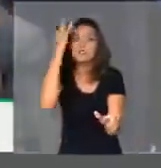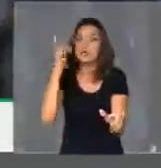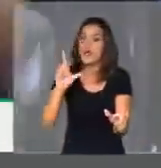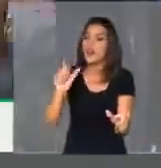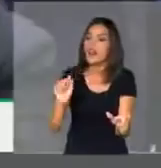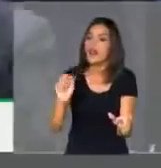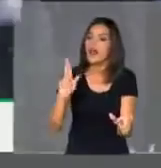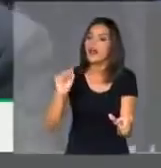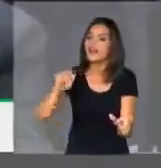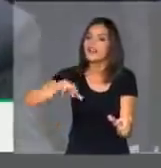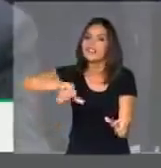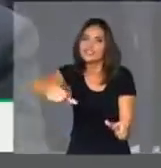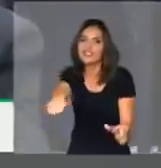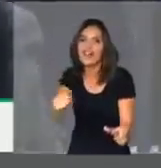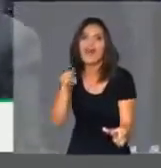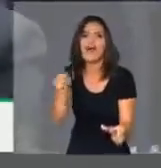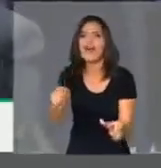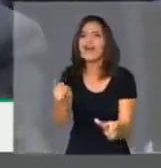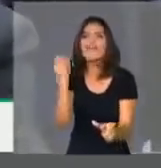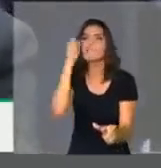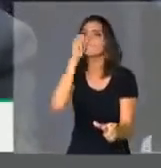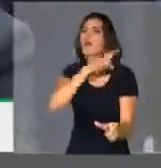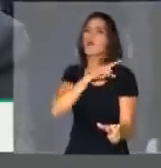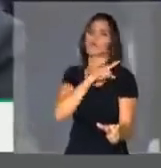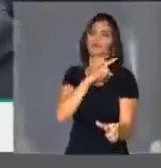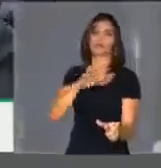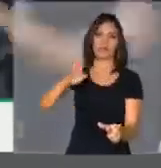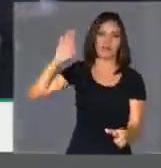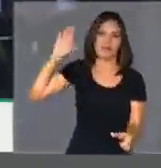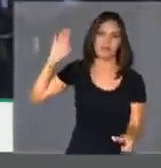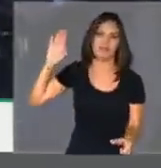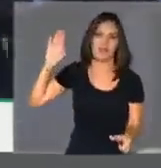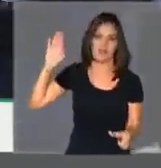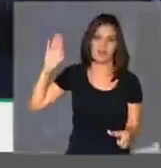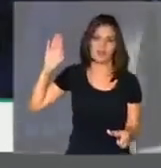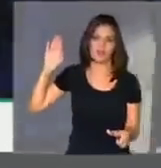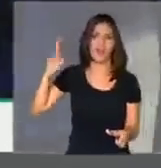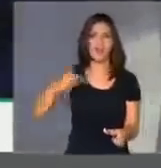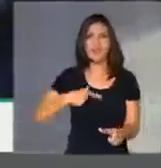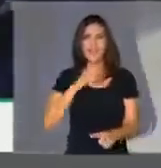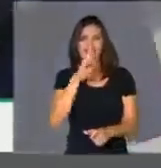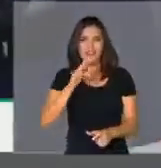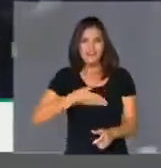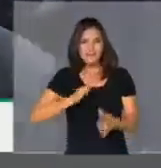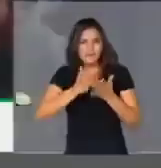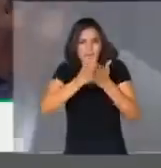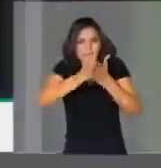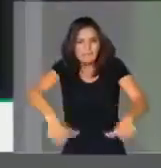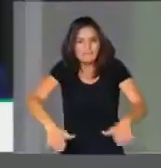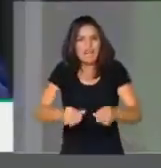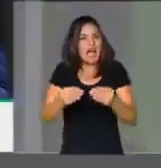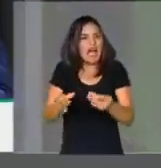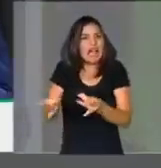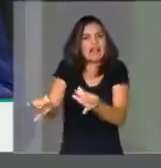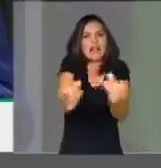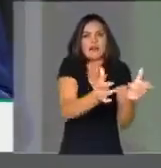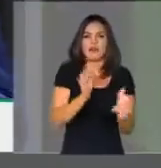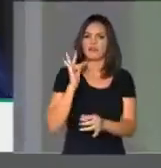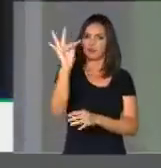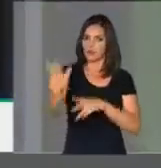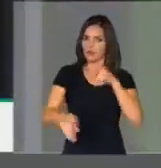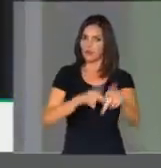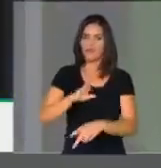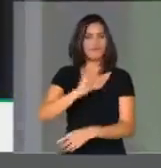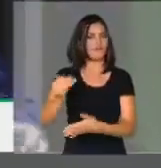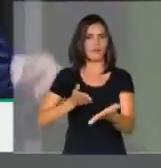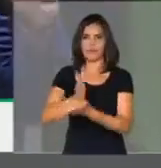acha que tem autoridade para destruir o futuro do nosso povo. Não passará. Obrigado, deputado Edmilson Rodrigues. E a